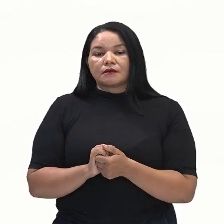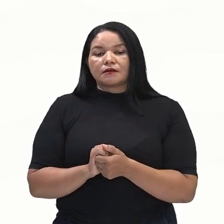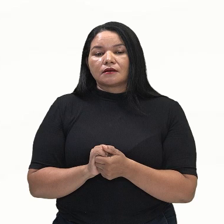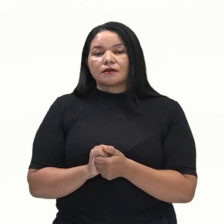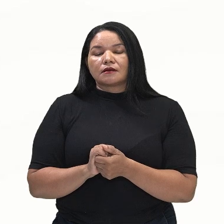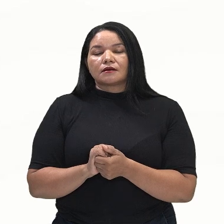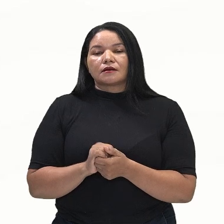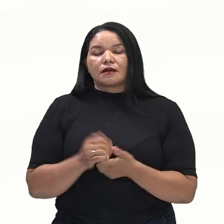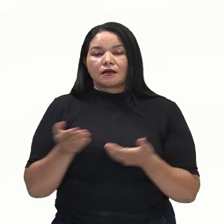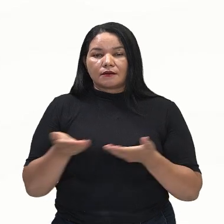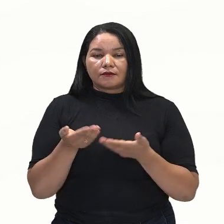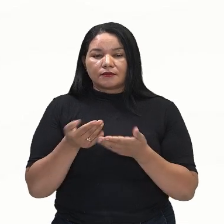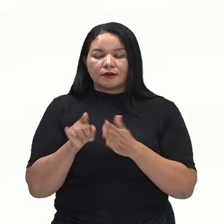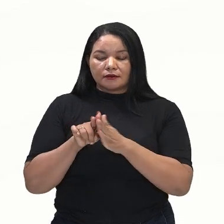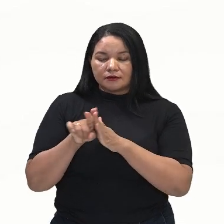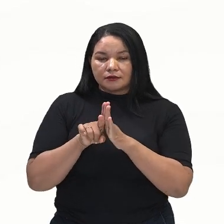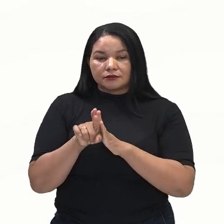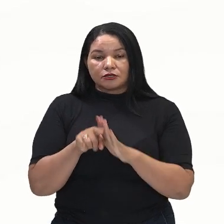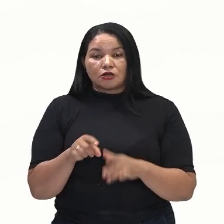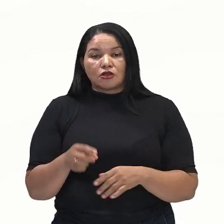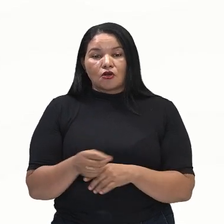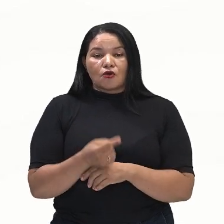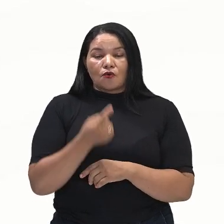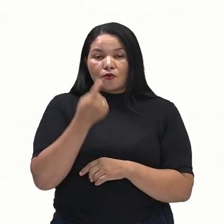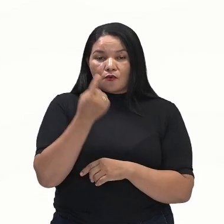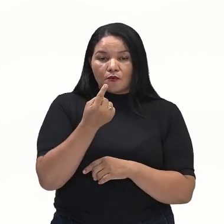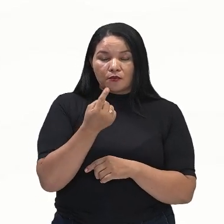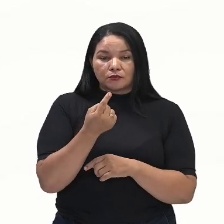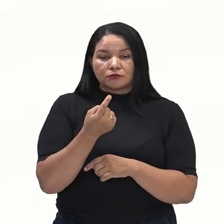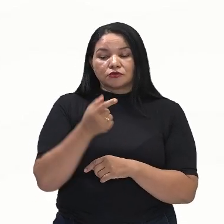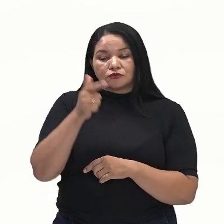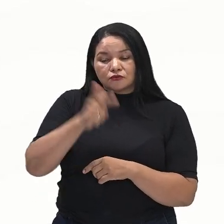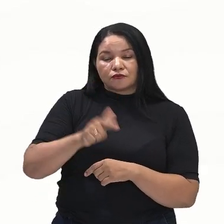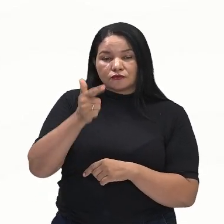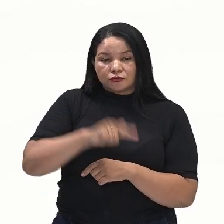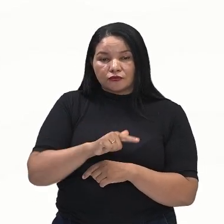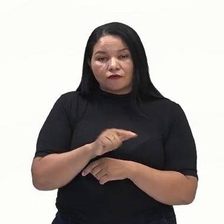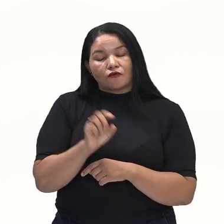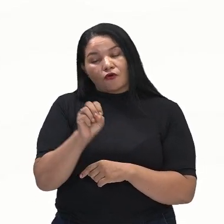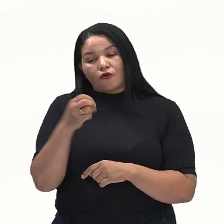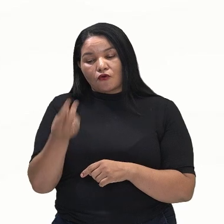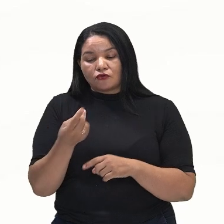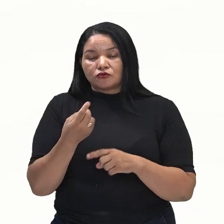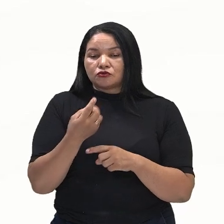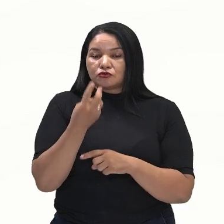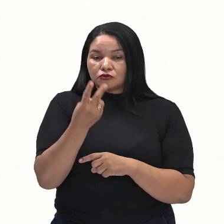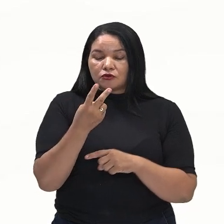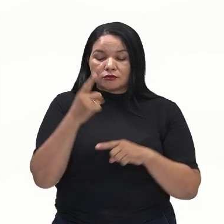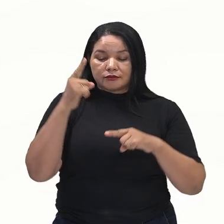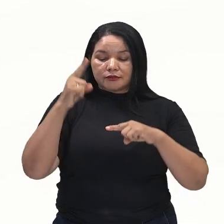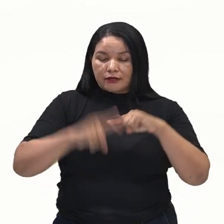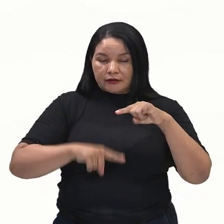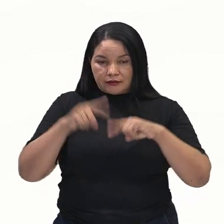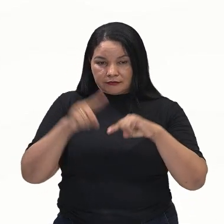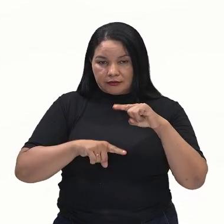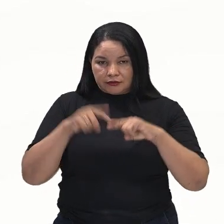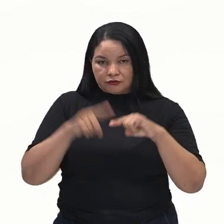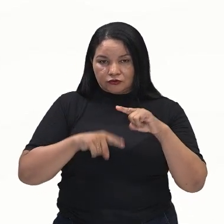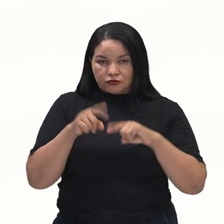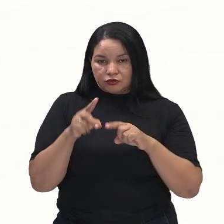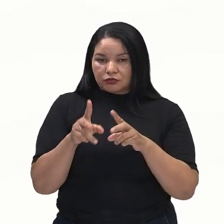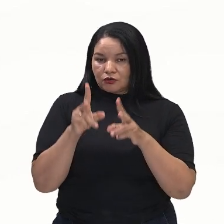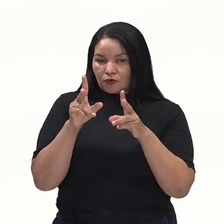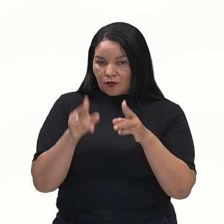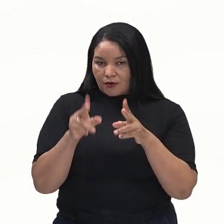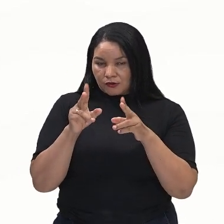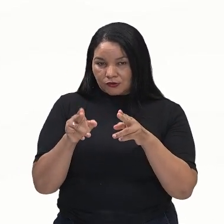analisando a mesma coisa 2 vezes, ou 2 elementos iguais, 2 elementos, né,